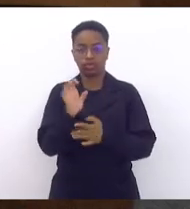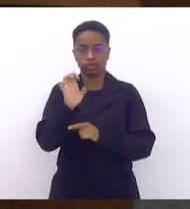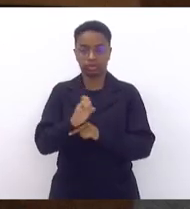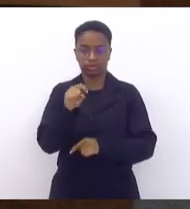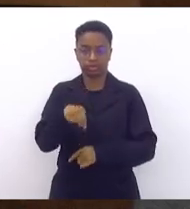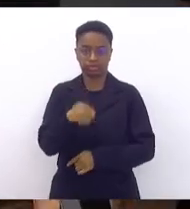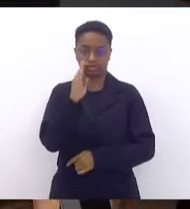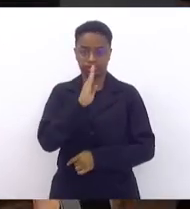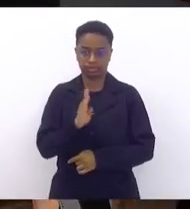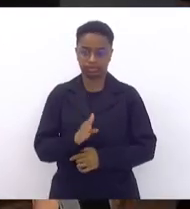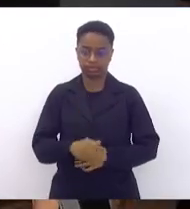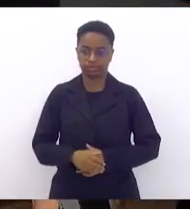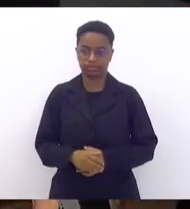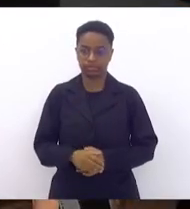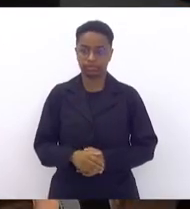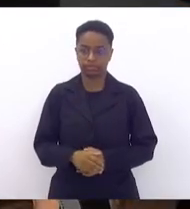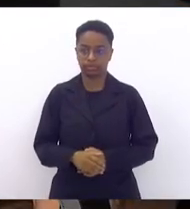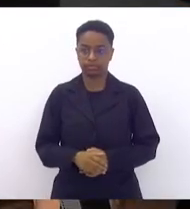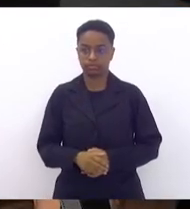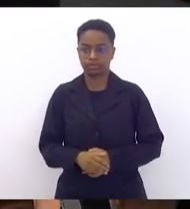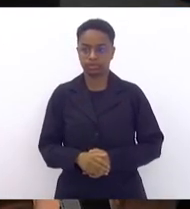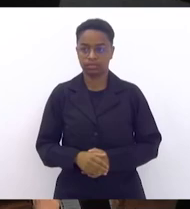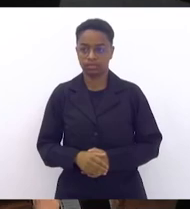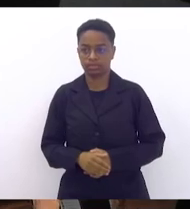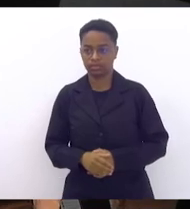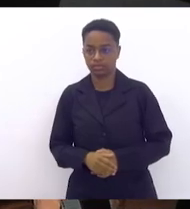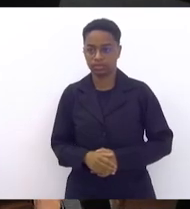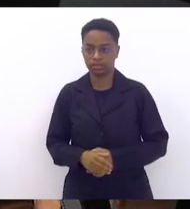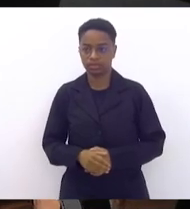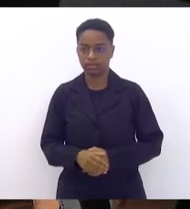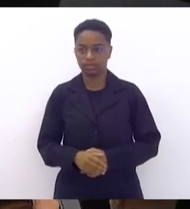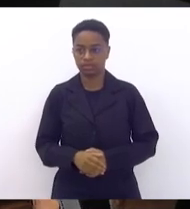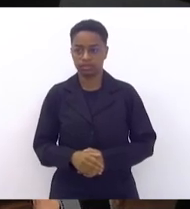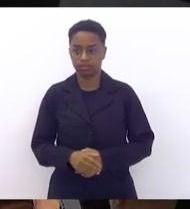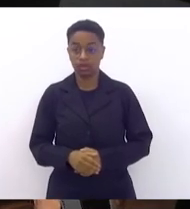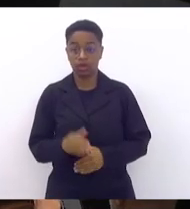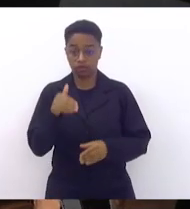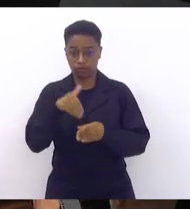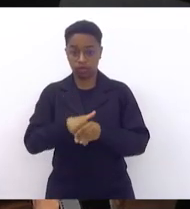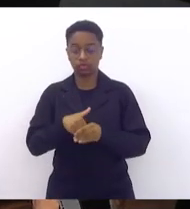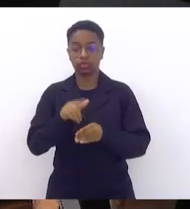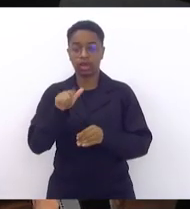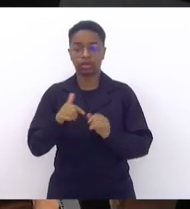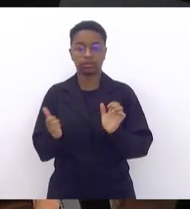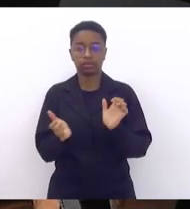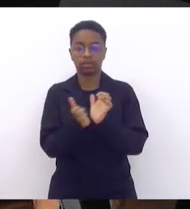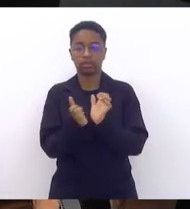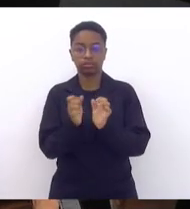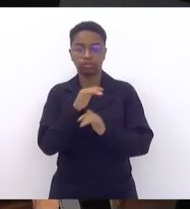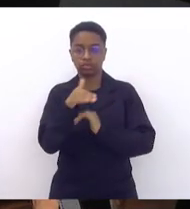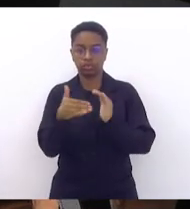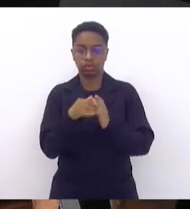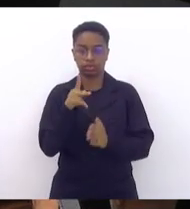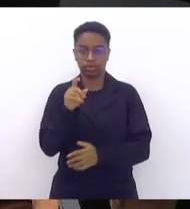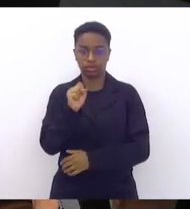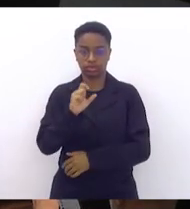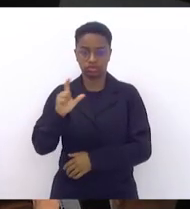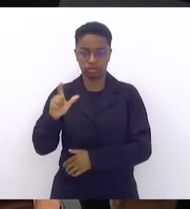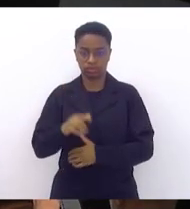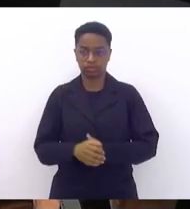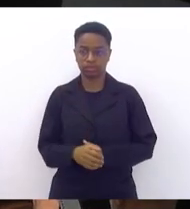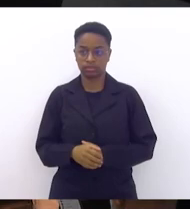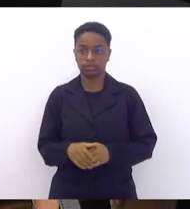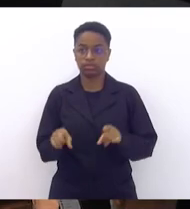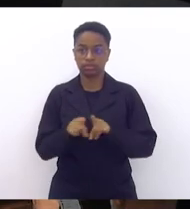país. Deputado... Presidente, o voto contrário é de toda a bancada do PSOL. É, consignado. A deputada